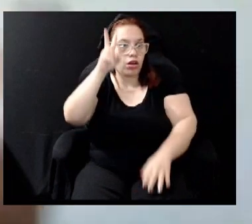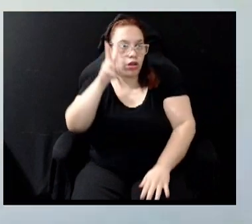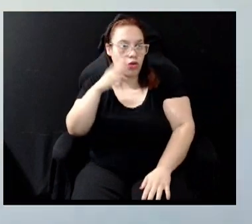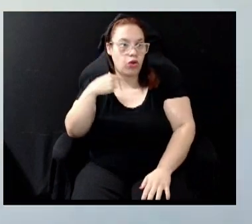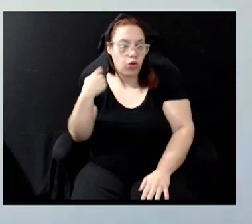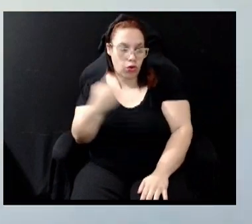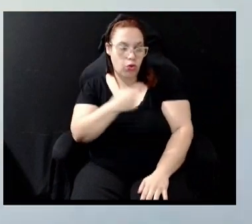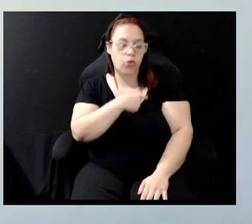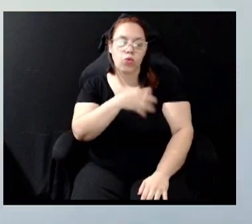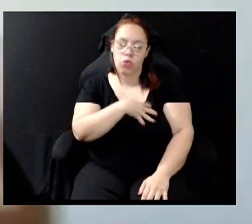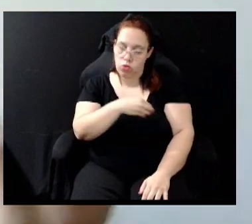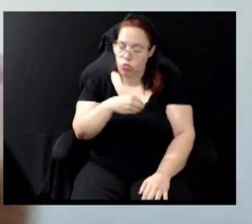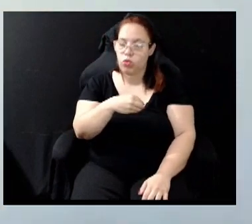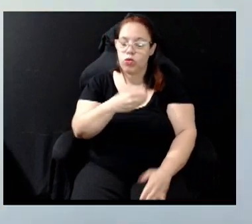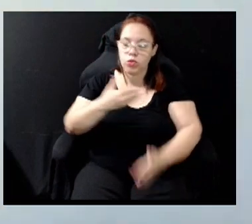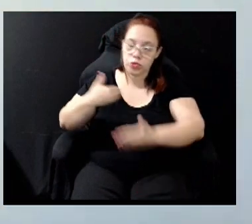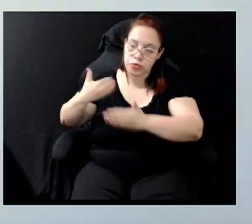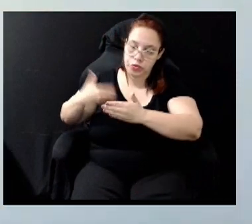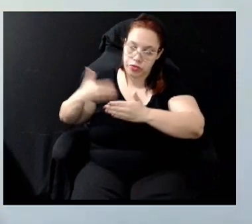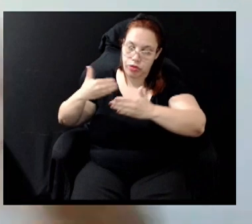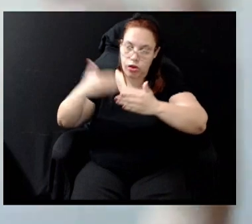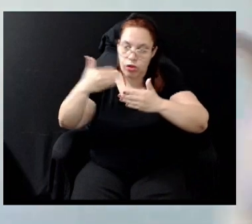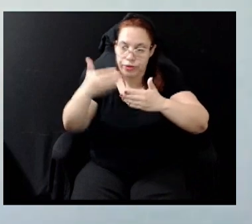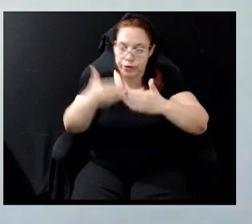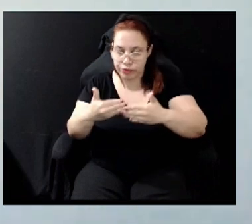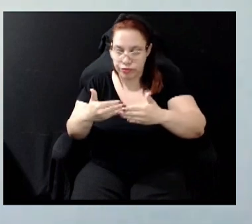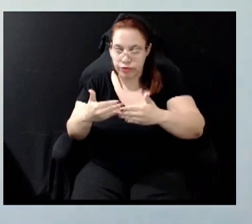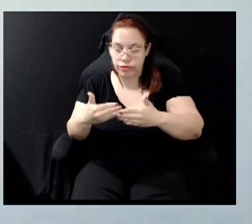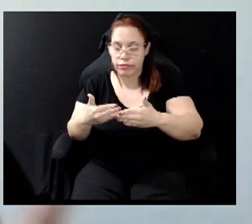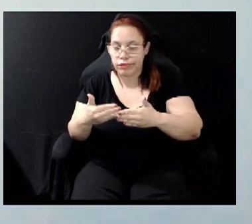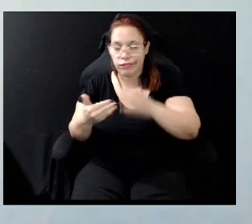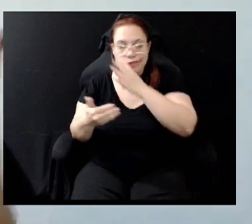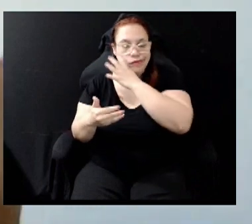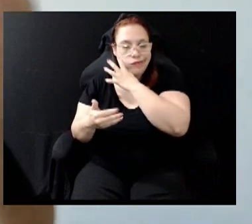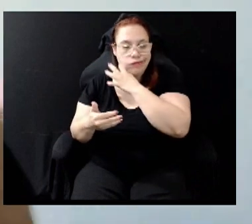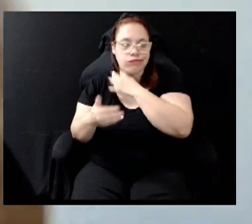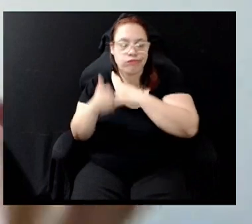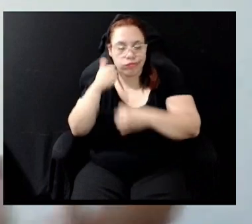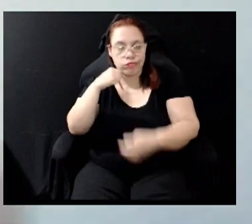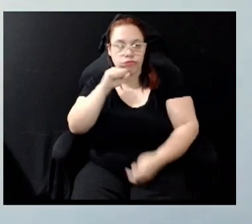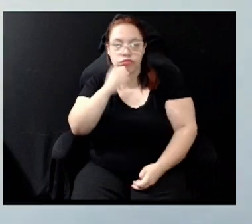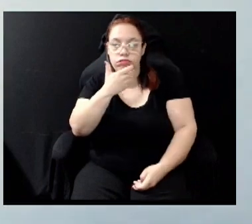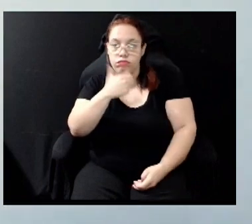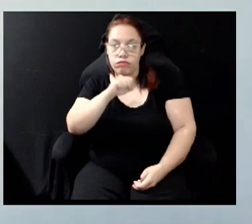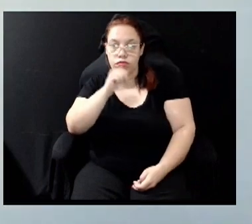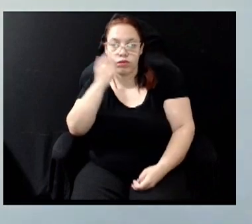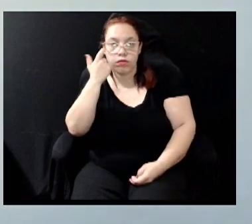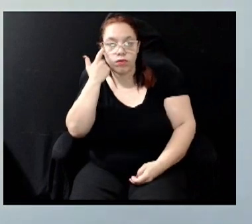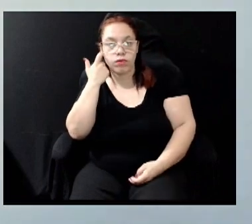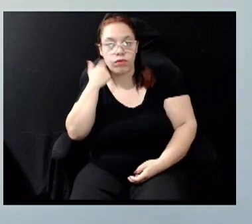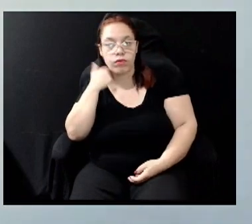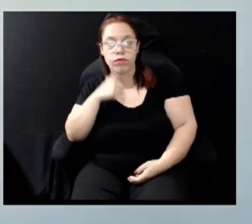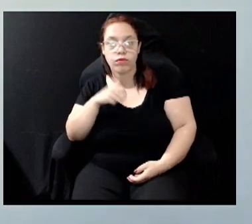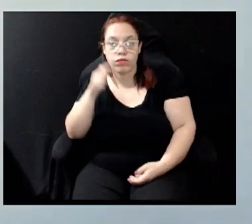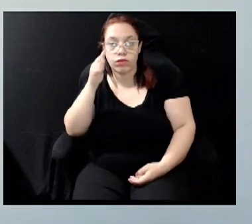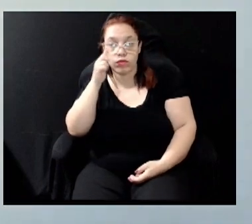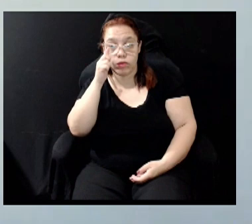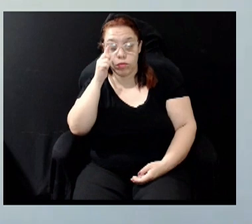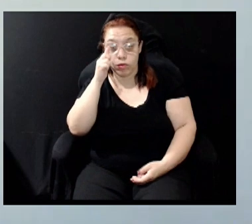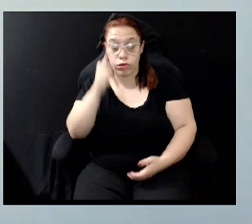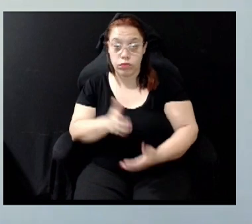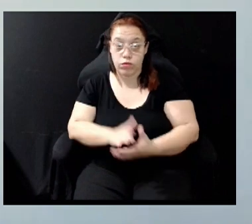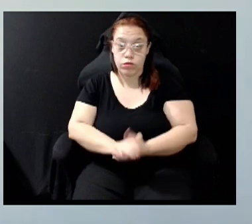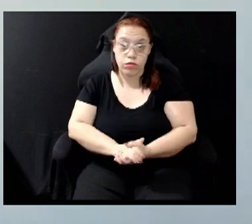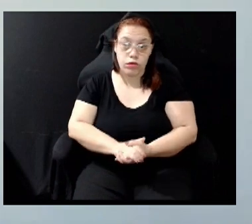sempre trazemos aí uma carga de coisas que os nossos pais vivenciaram, enfim, estão ali, né, de fato, no subconsciente, e que a gente precisa